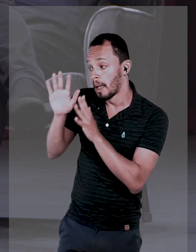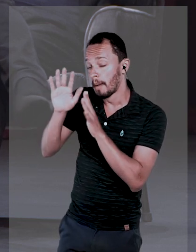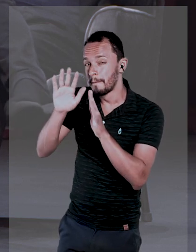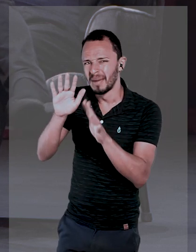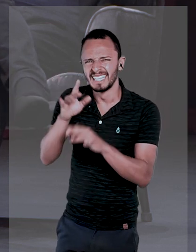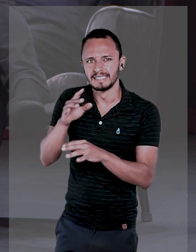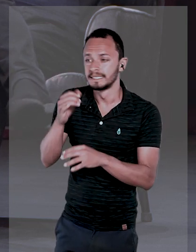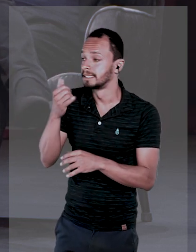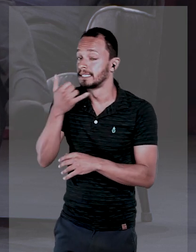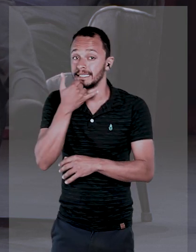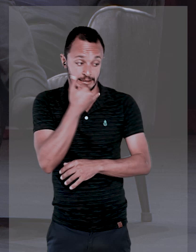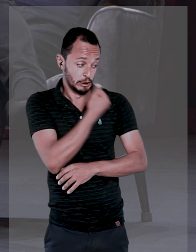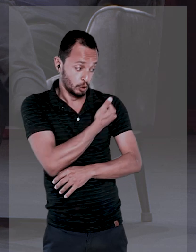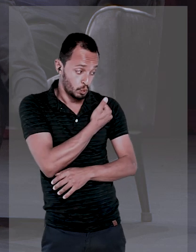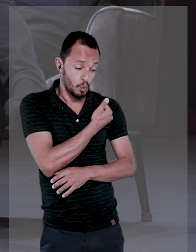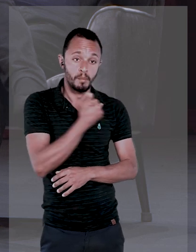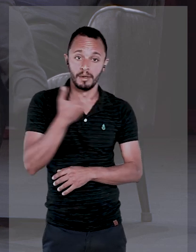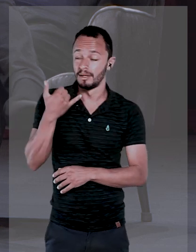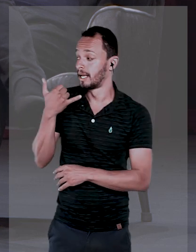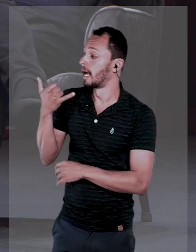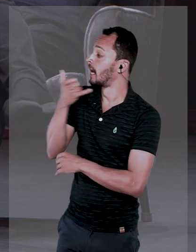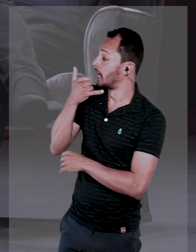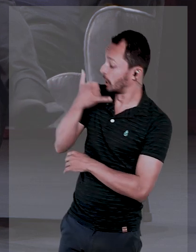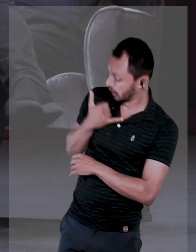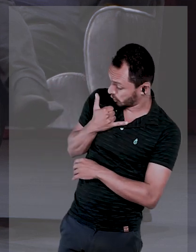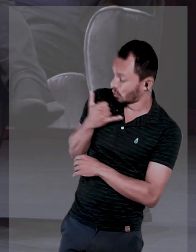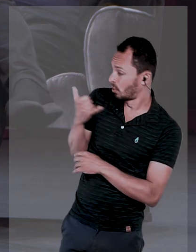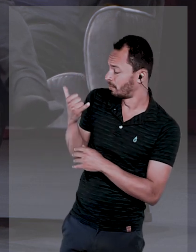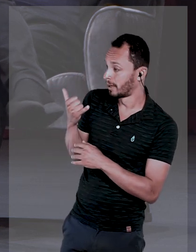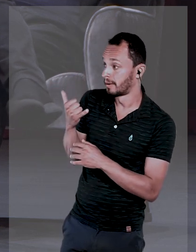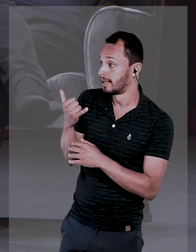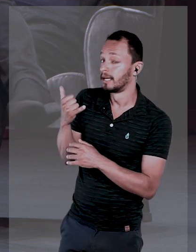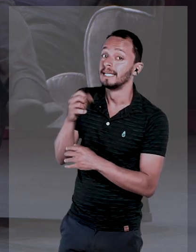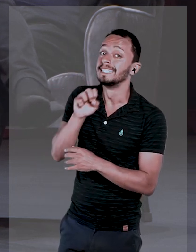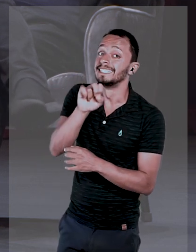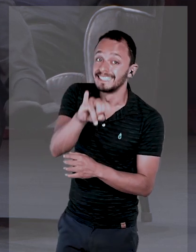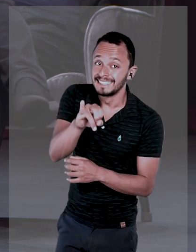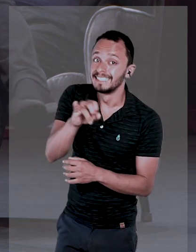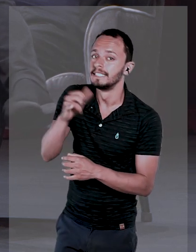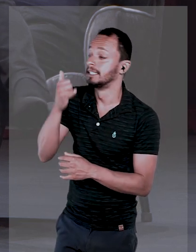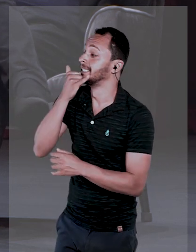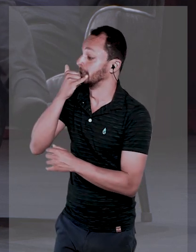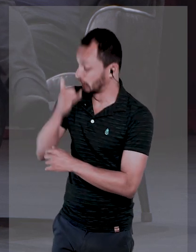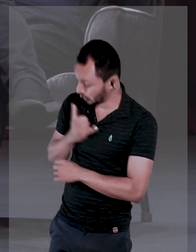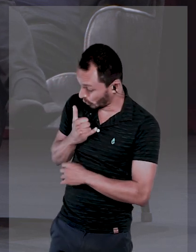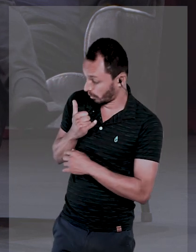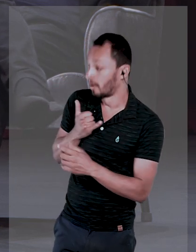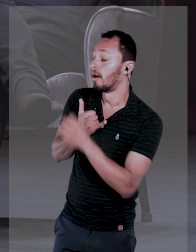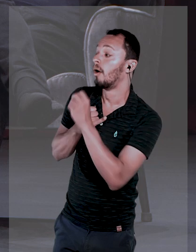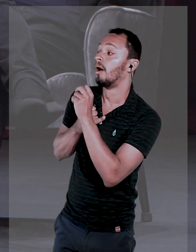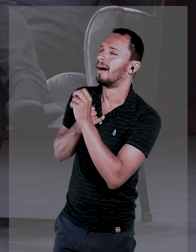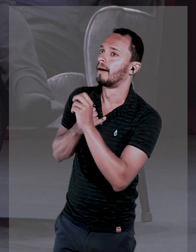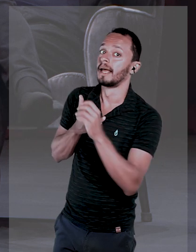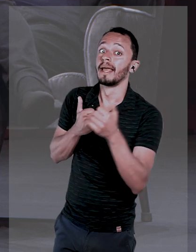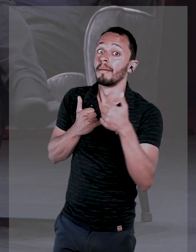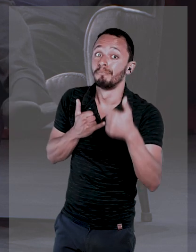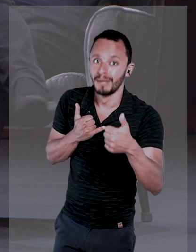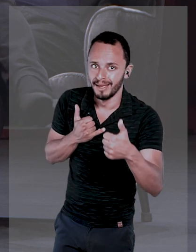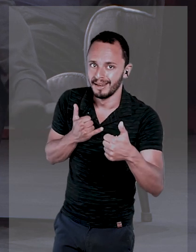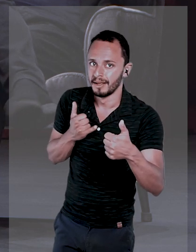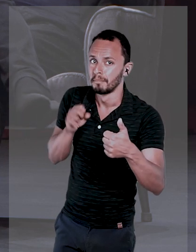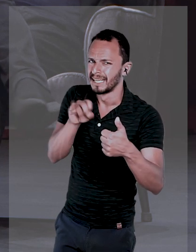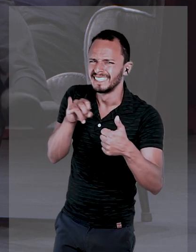até continuamos zangados. Mas enquanto a pessoa não pedir desculpa, é mais filha da puta porque não pediu